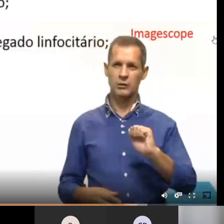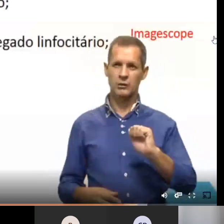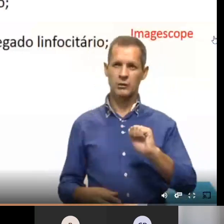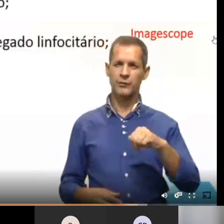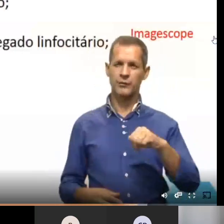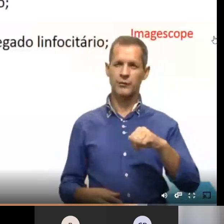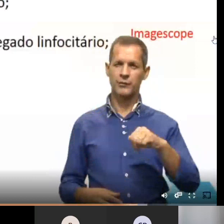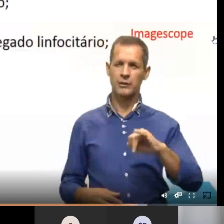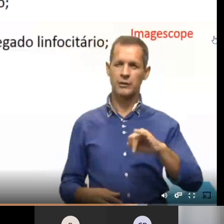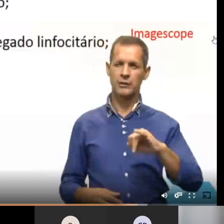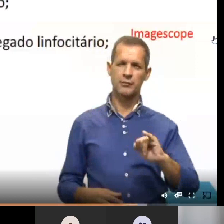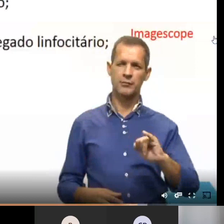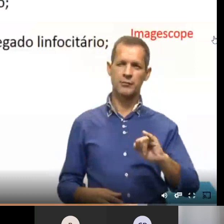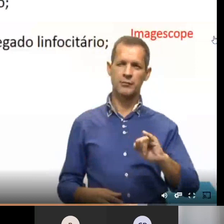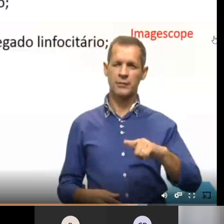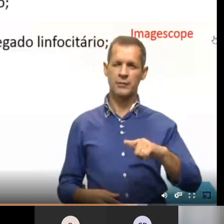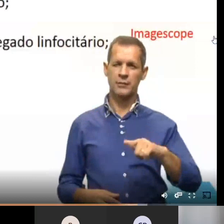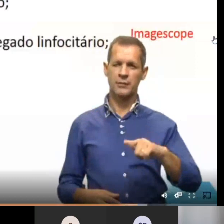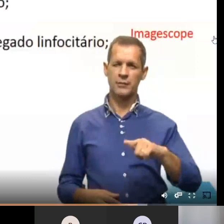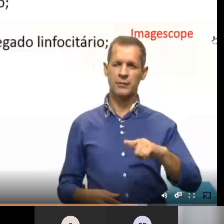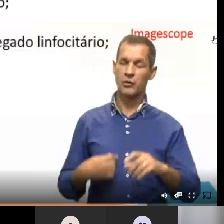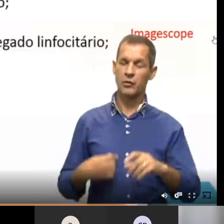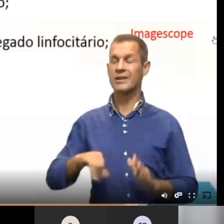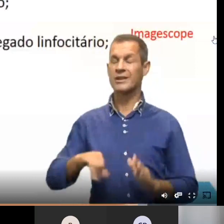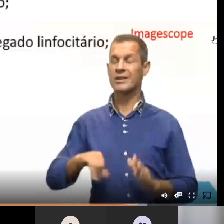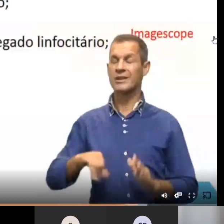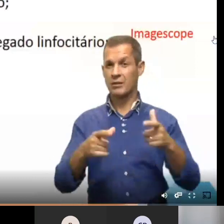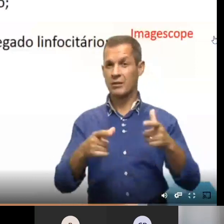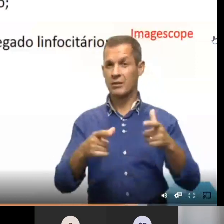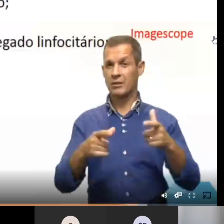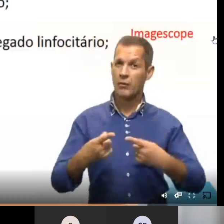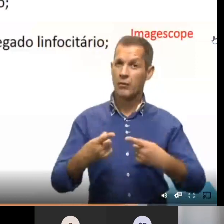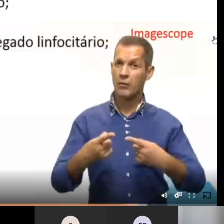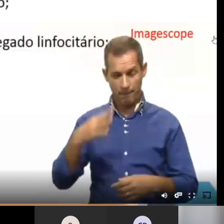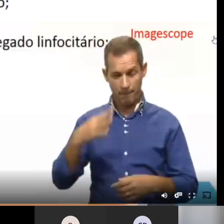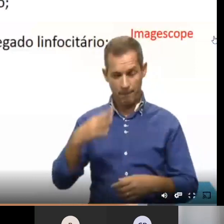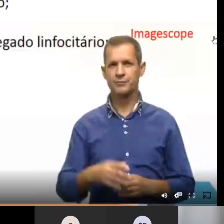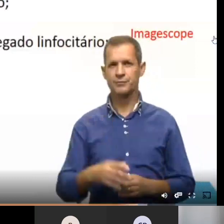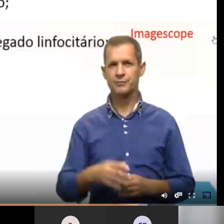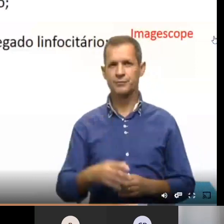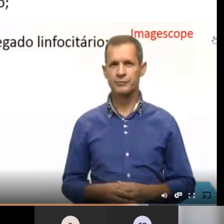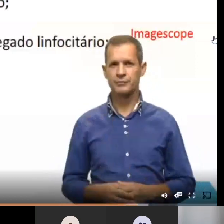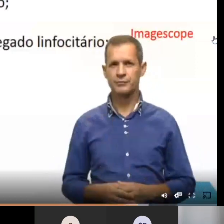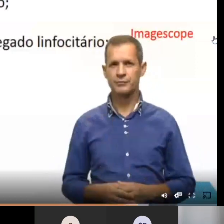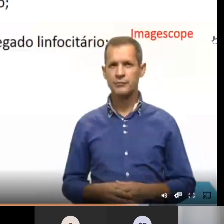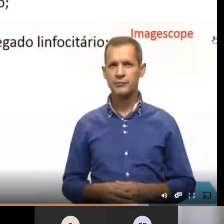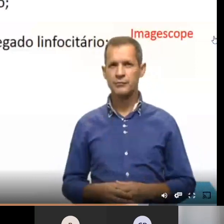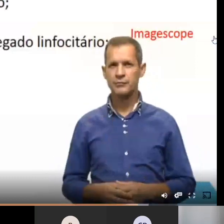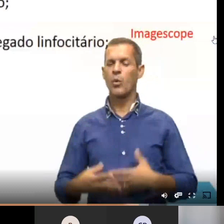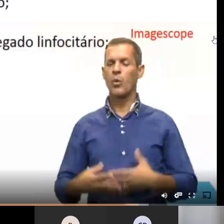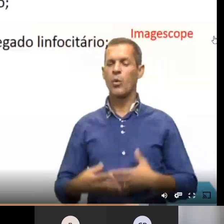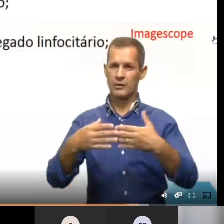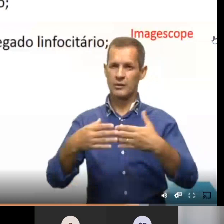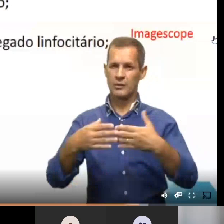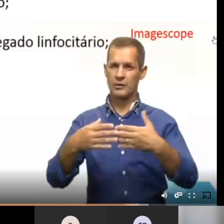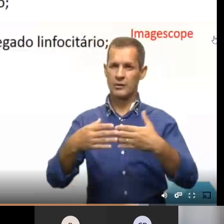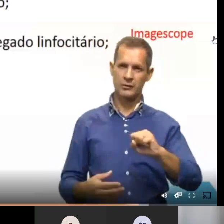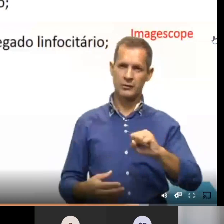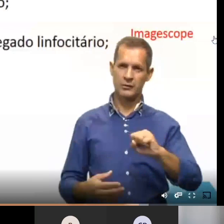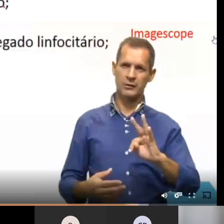Então, o que eu quero que vocês identifiquem nesta região? Principalmente o tecido